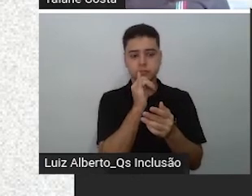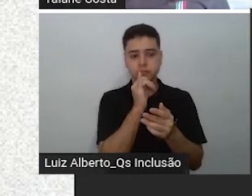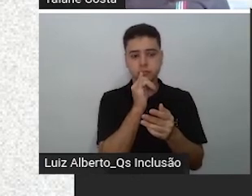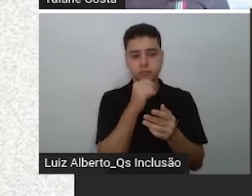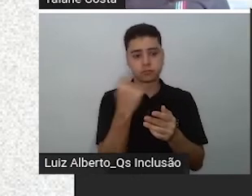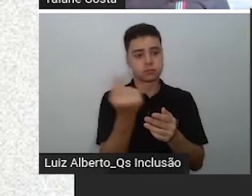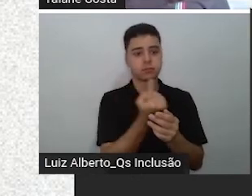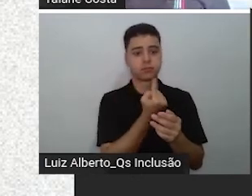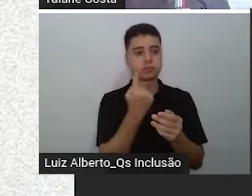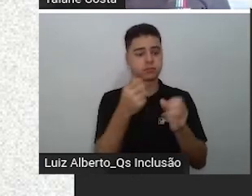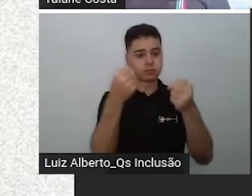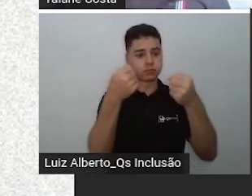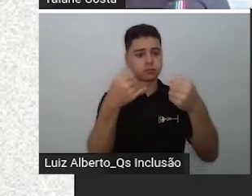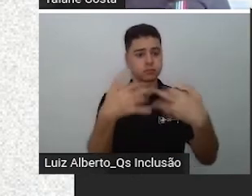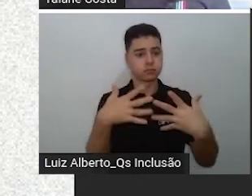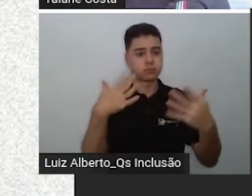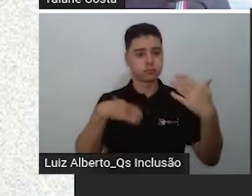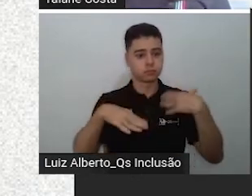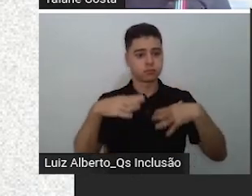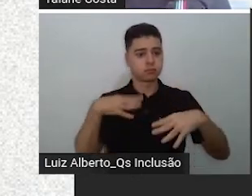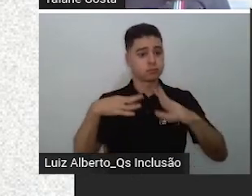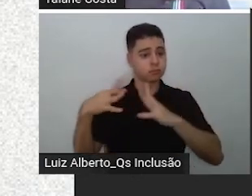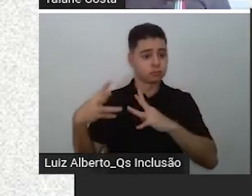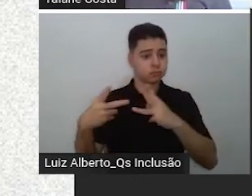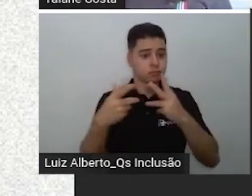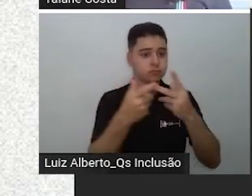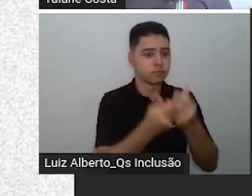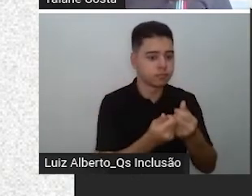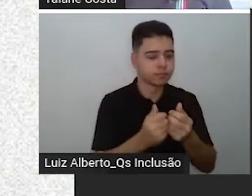uma visita mais completa, né?